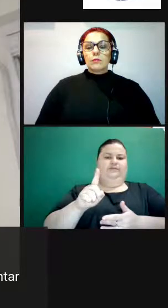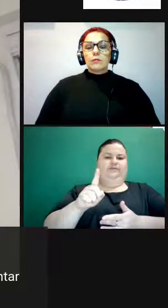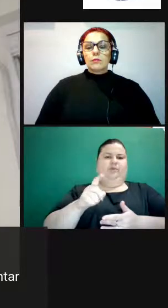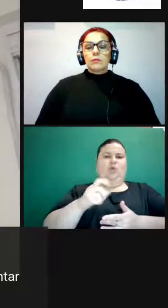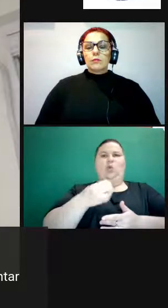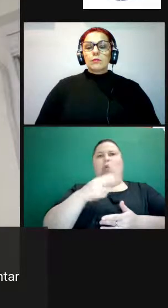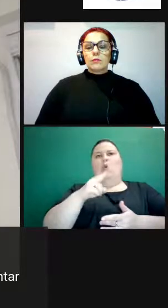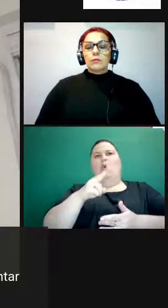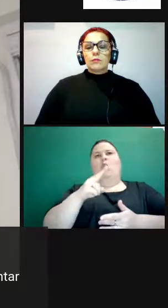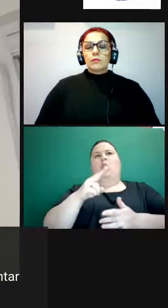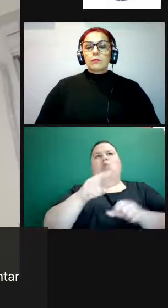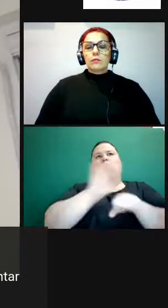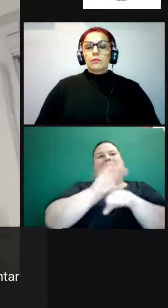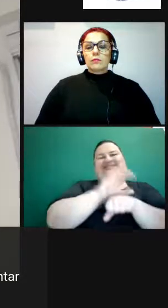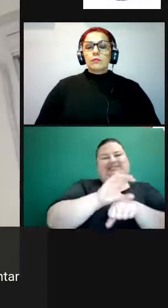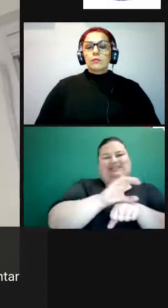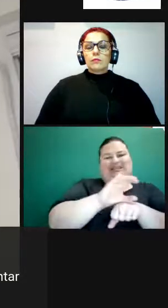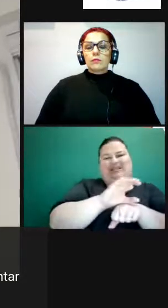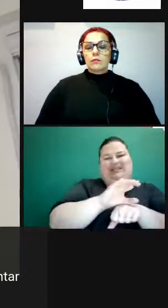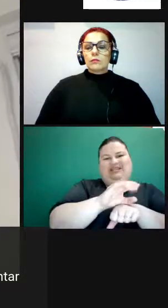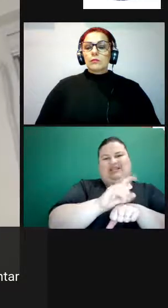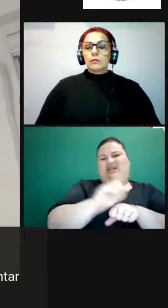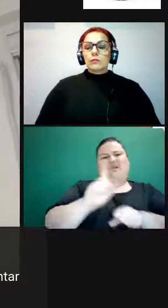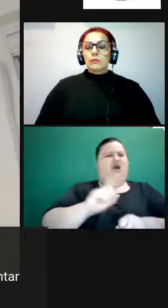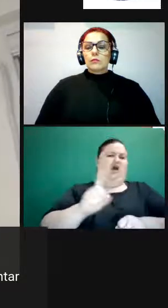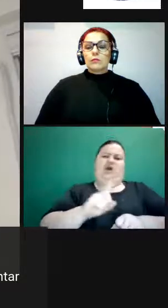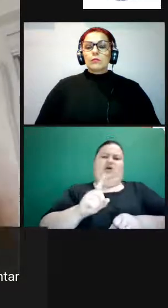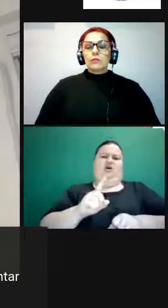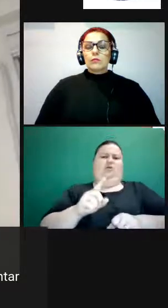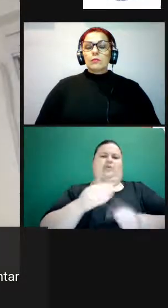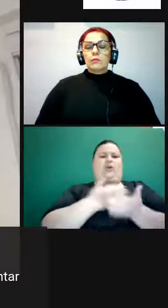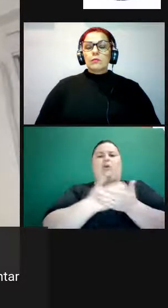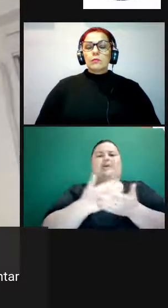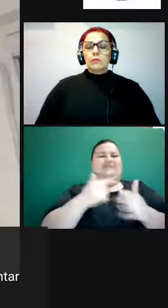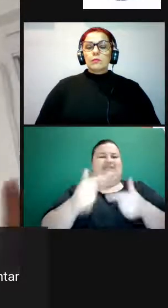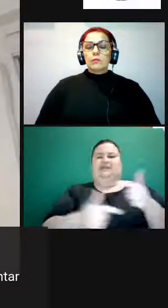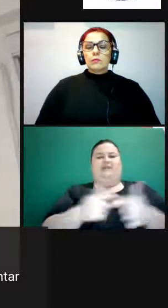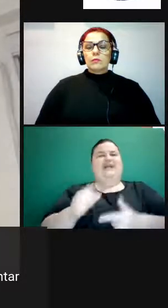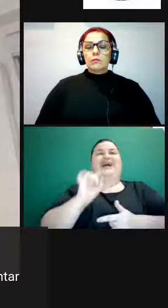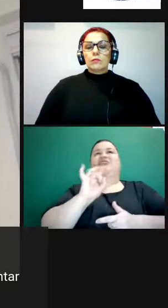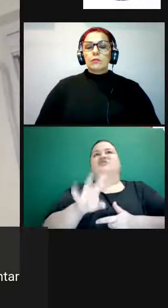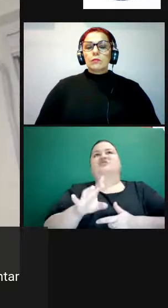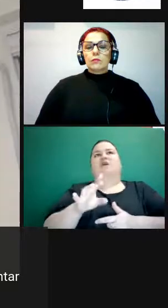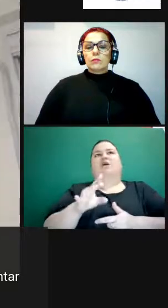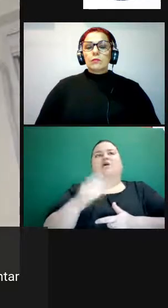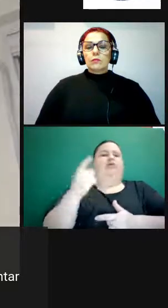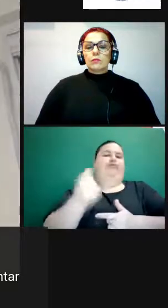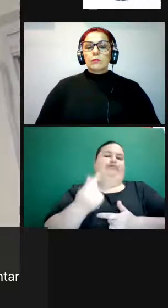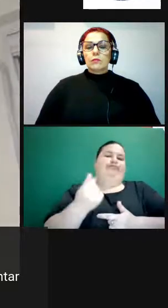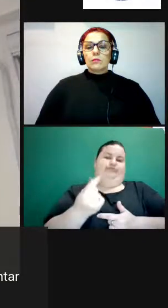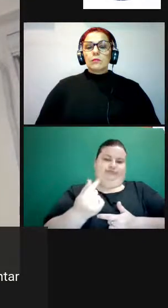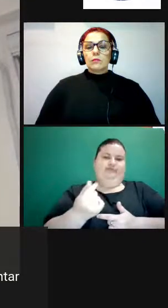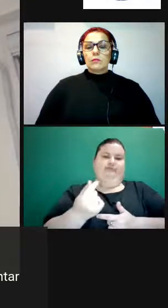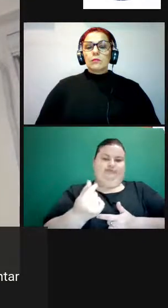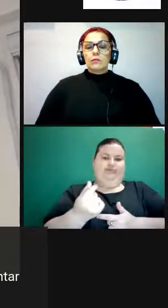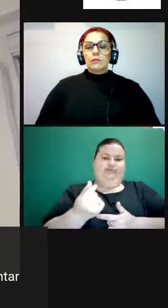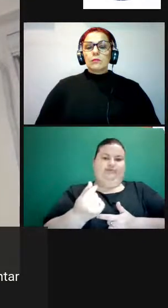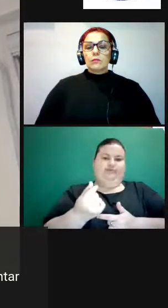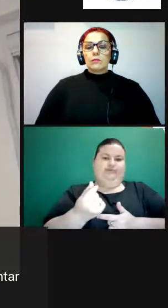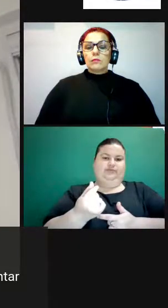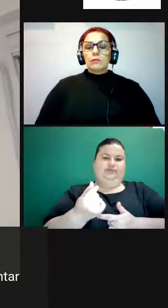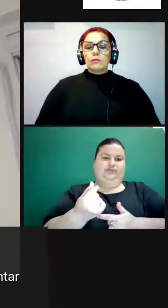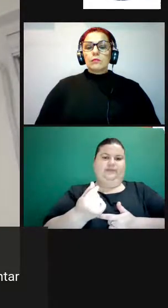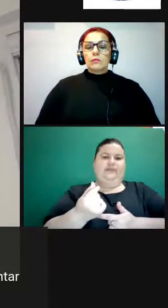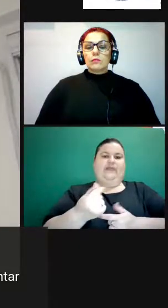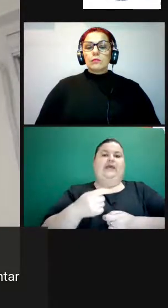aplicar o método científico para começar a trabalhar e ser só ganhar dinheiro não é isso que eu tô dizendo o que eu quero dizer é